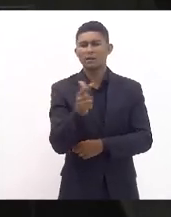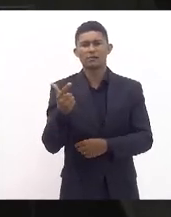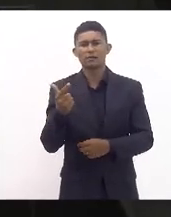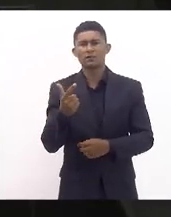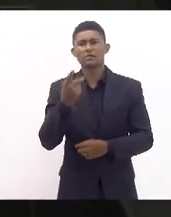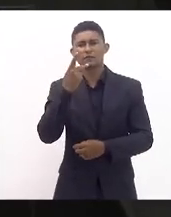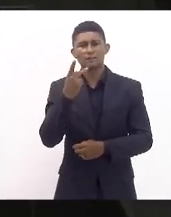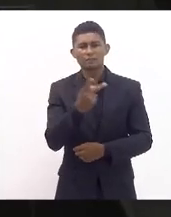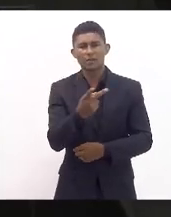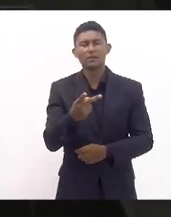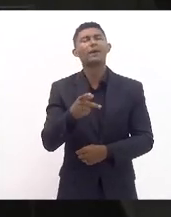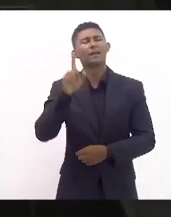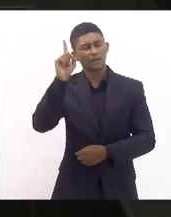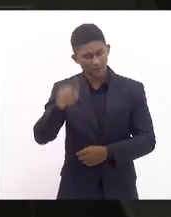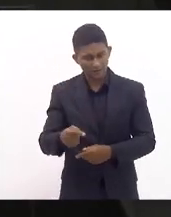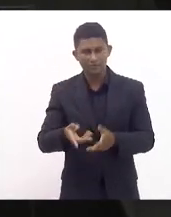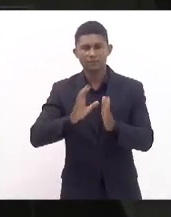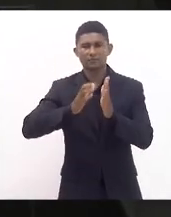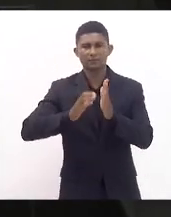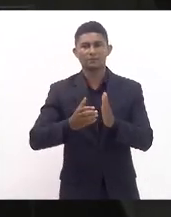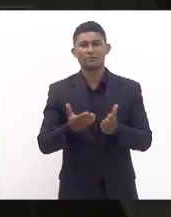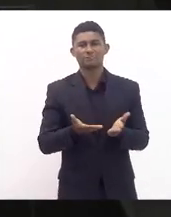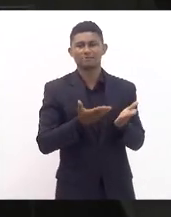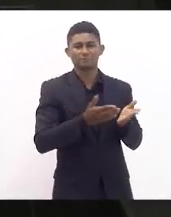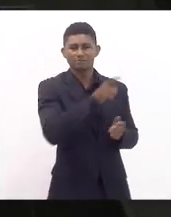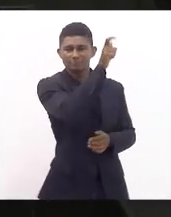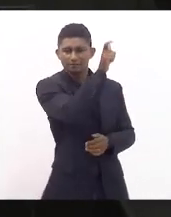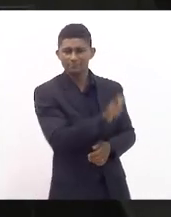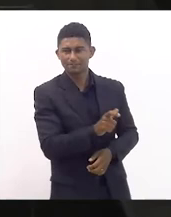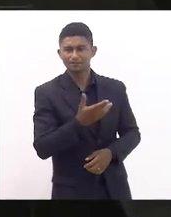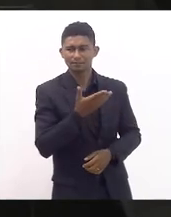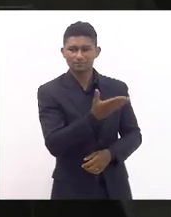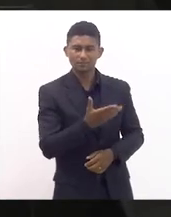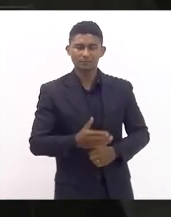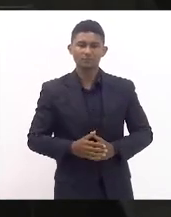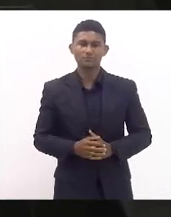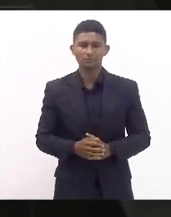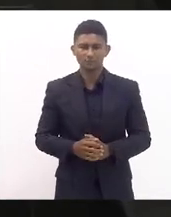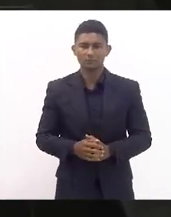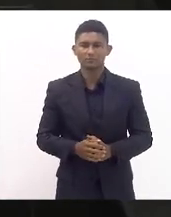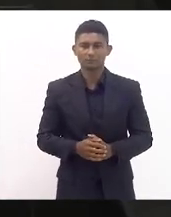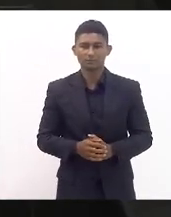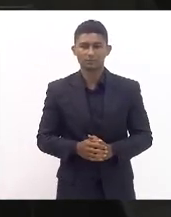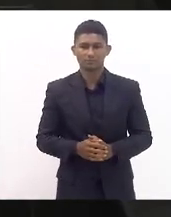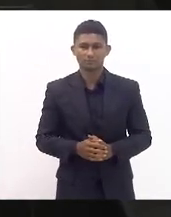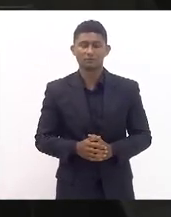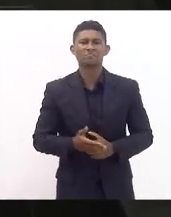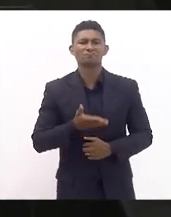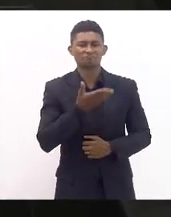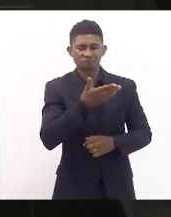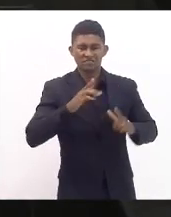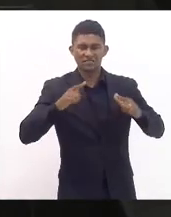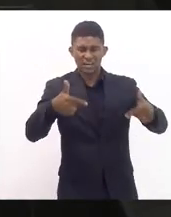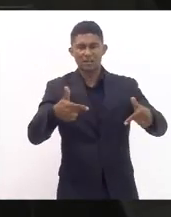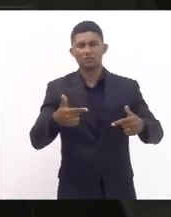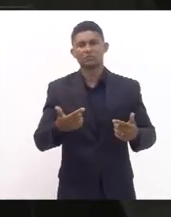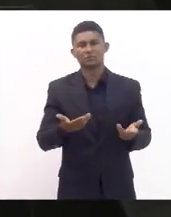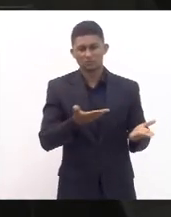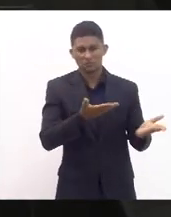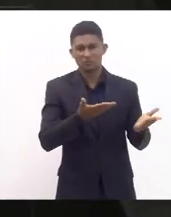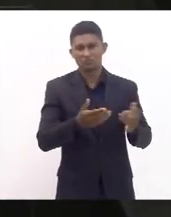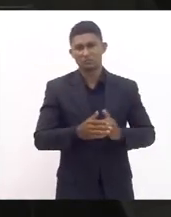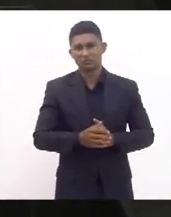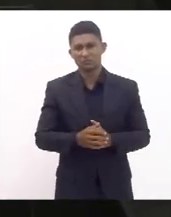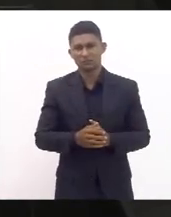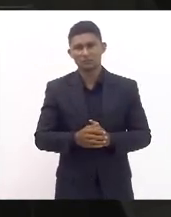dizer quem é o ator, não é, que teve essa atitude impensada.